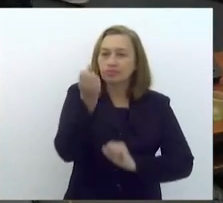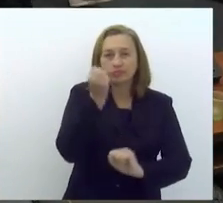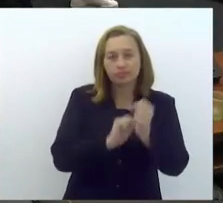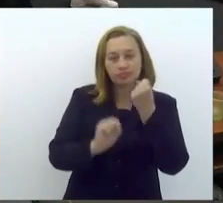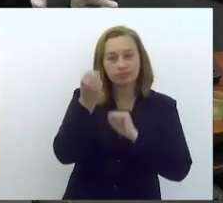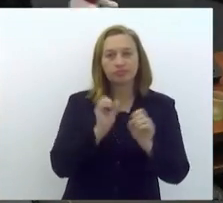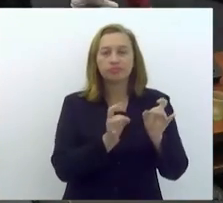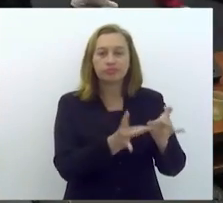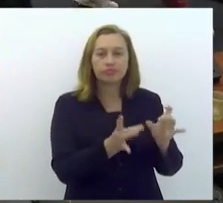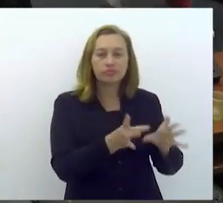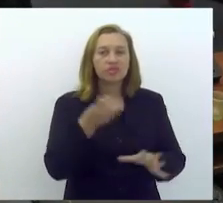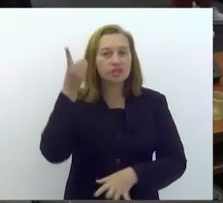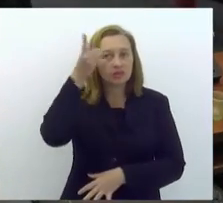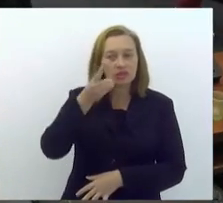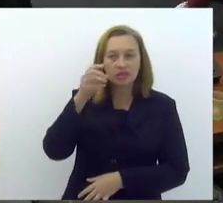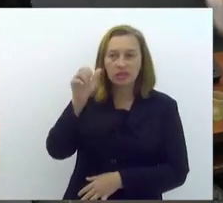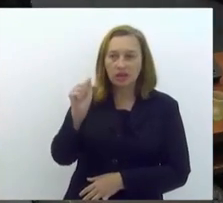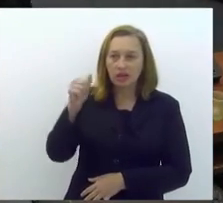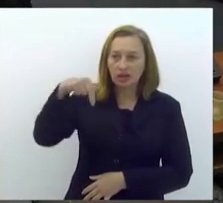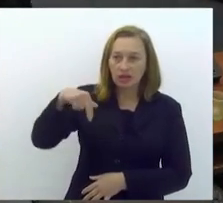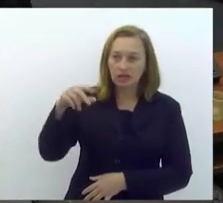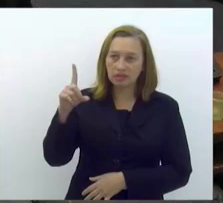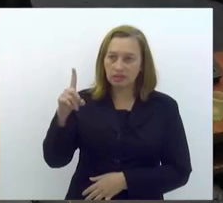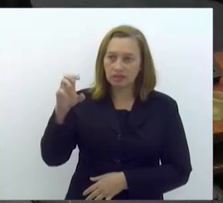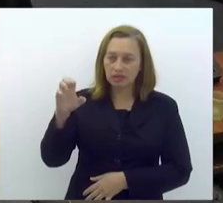Comércio Deputado Anderson Moraes